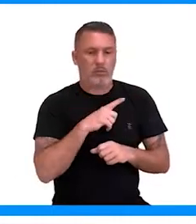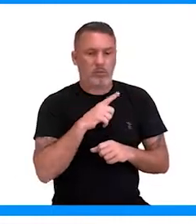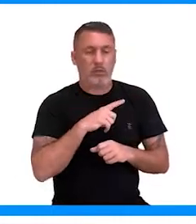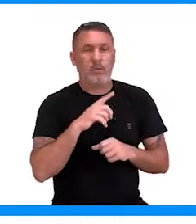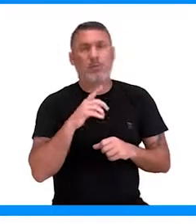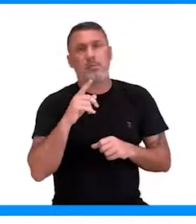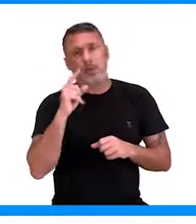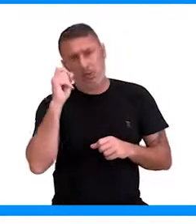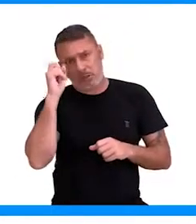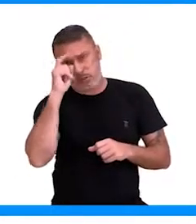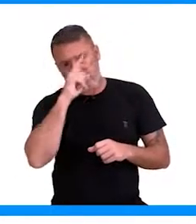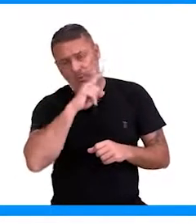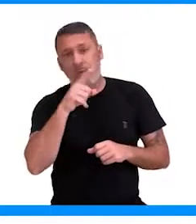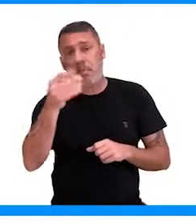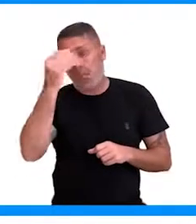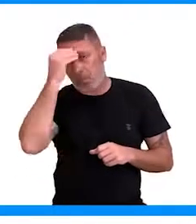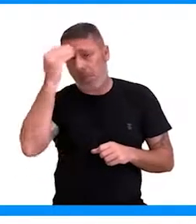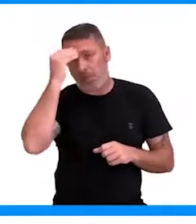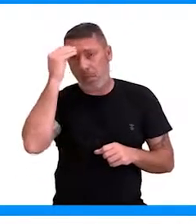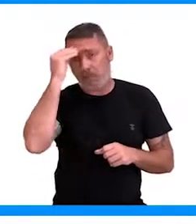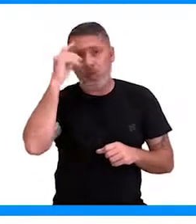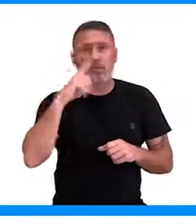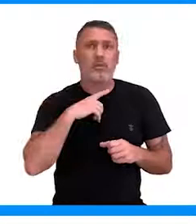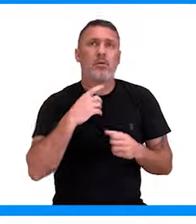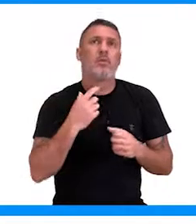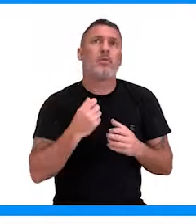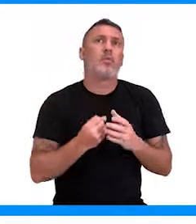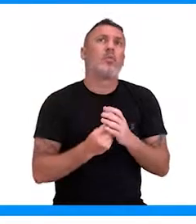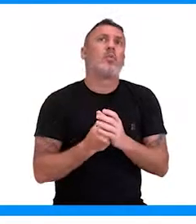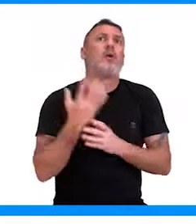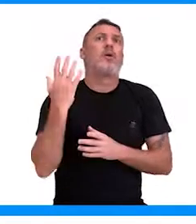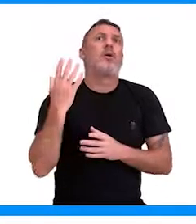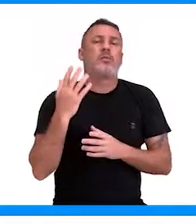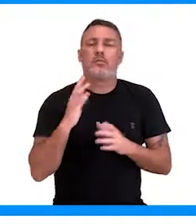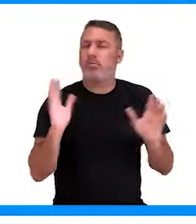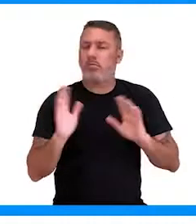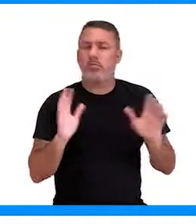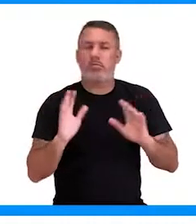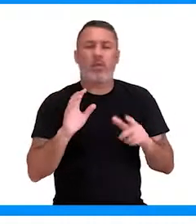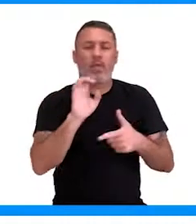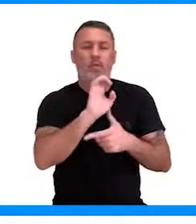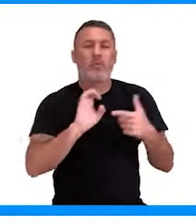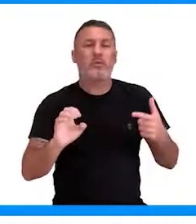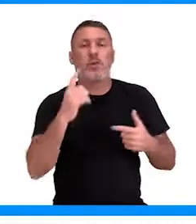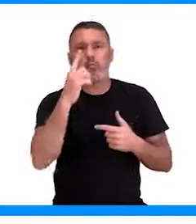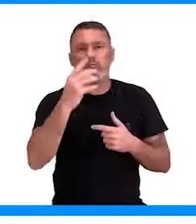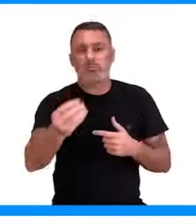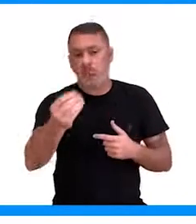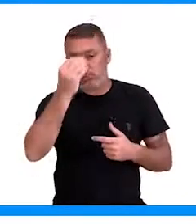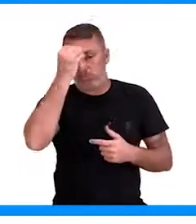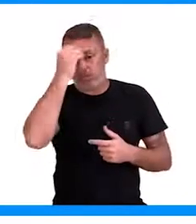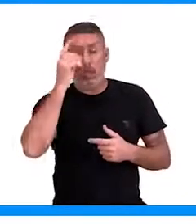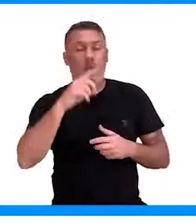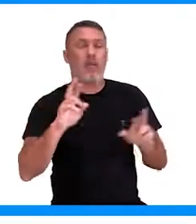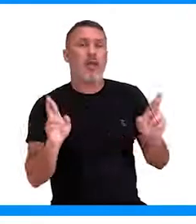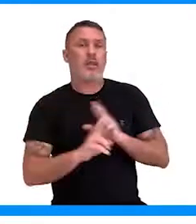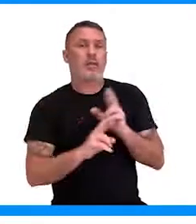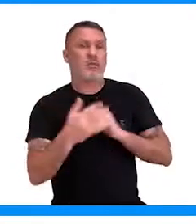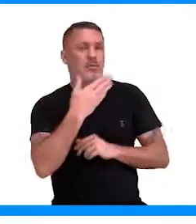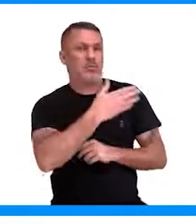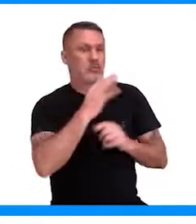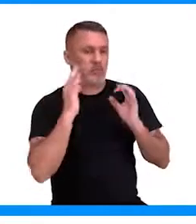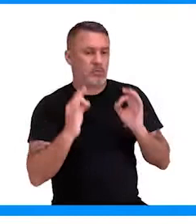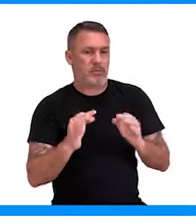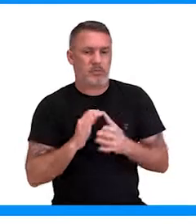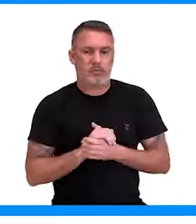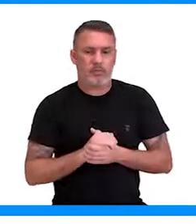calcular ele. É mais difícil você ficar memorizando várias e várias equações, né? Mas é essa relação que está